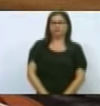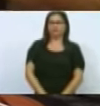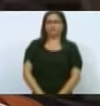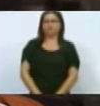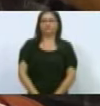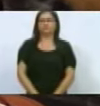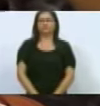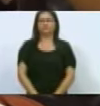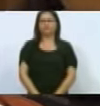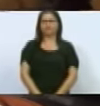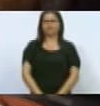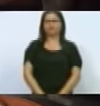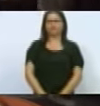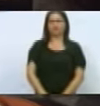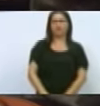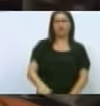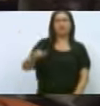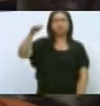cá.